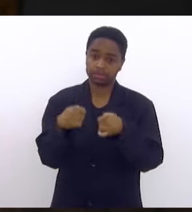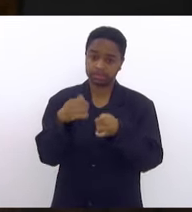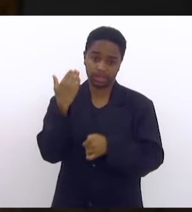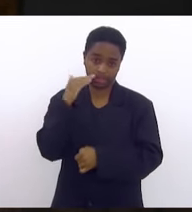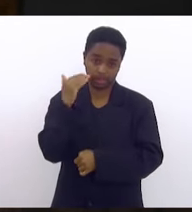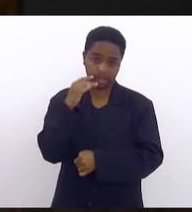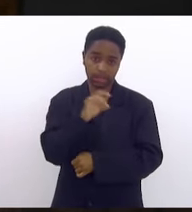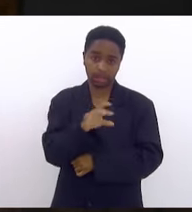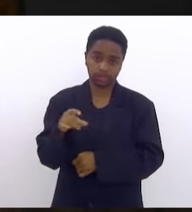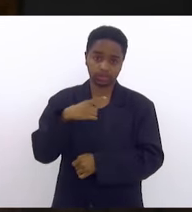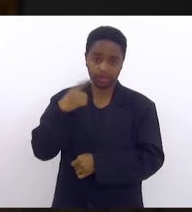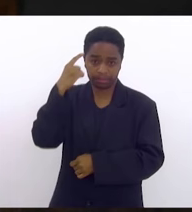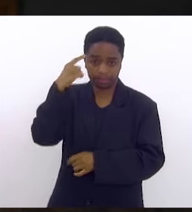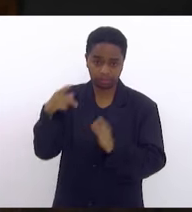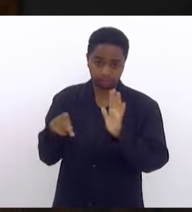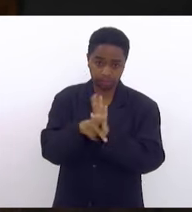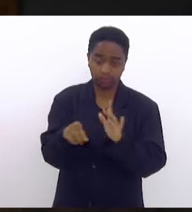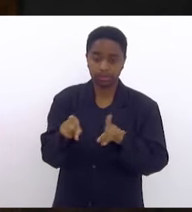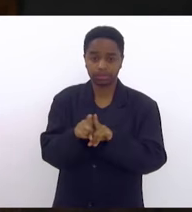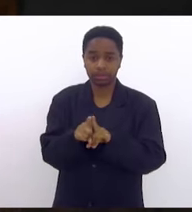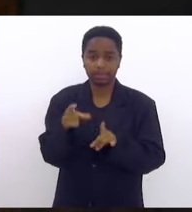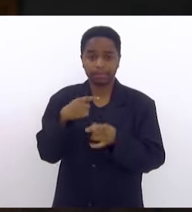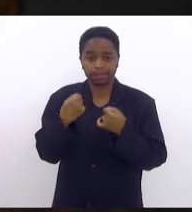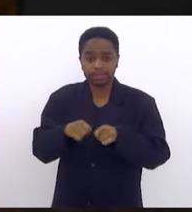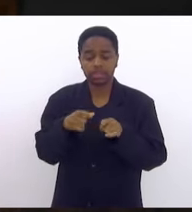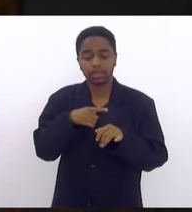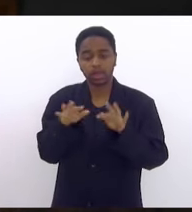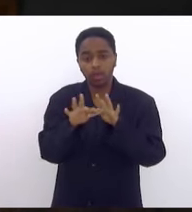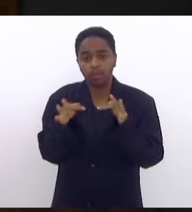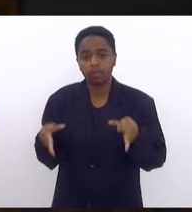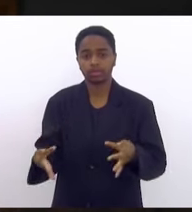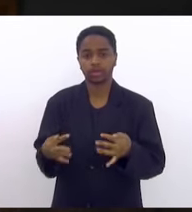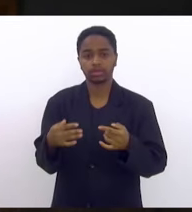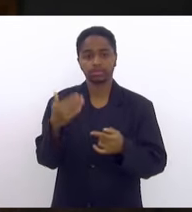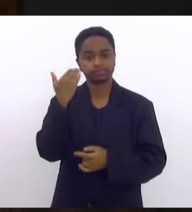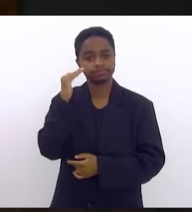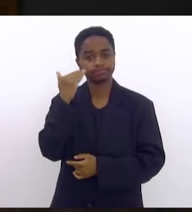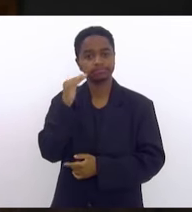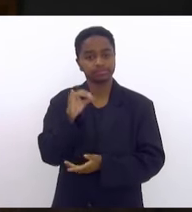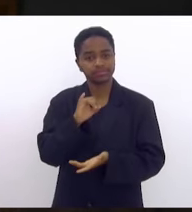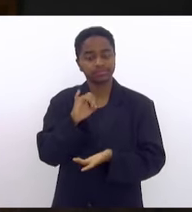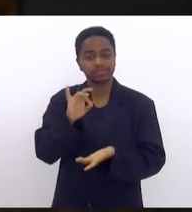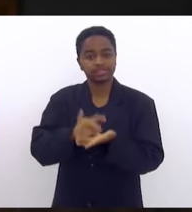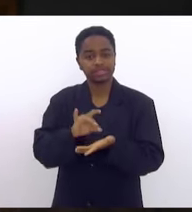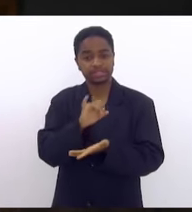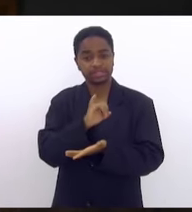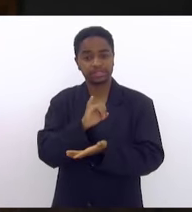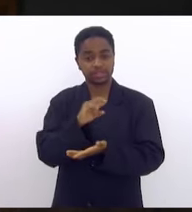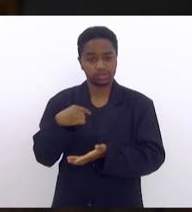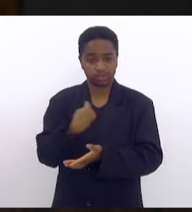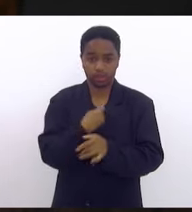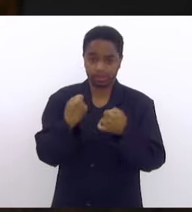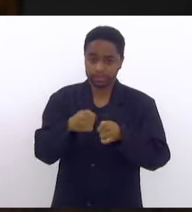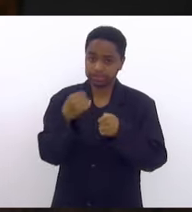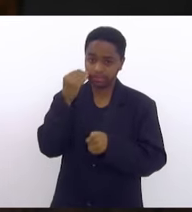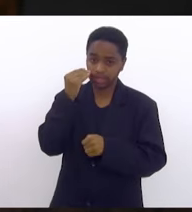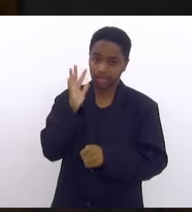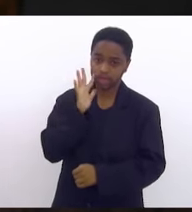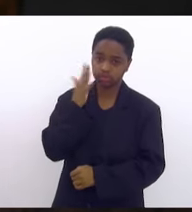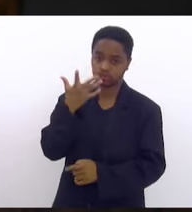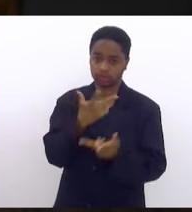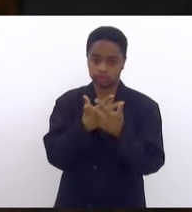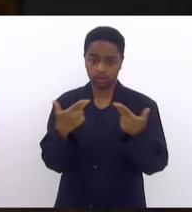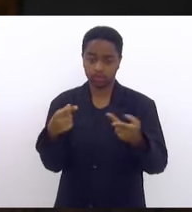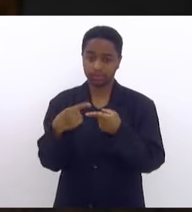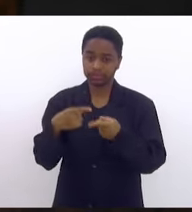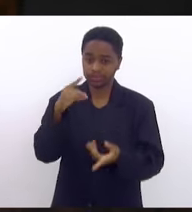tem um pensamento, e temos a humildade, de fato, que alguma coisa que toque, a gente poder correr atrás e resolver. Porque no